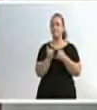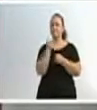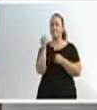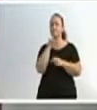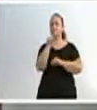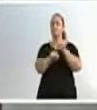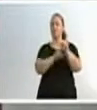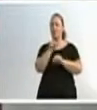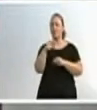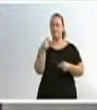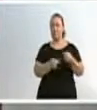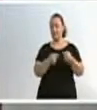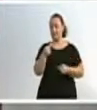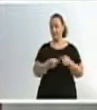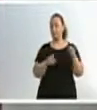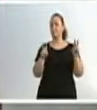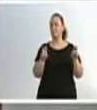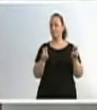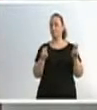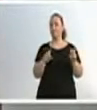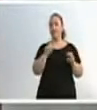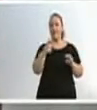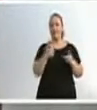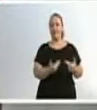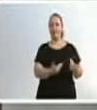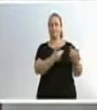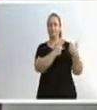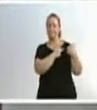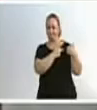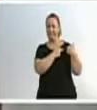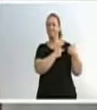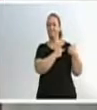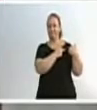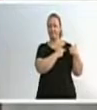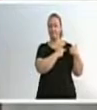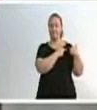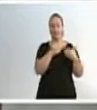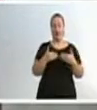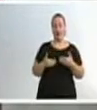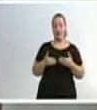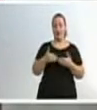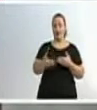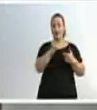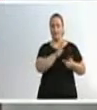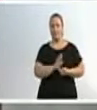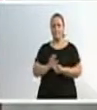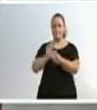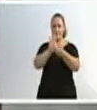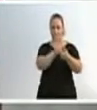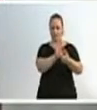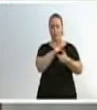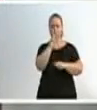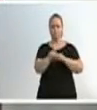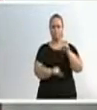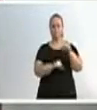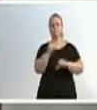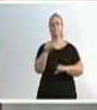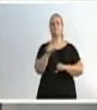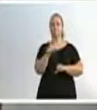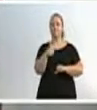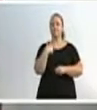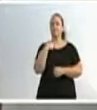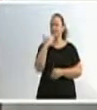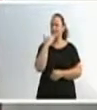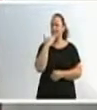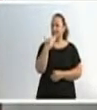dever. Quando levantei a questão, foi alterado na imprensa. Vejam só, eu fiz uma indicação aqui nessa casa, pedindo que o